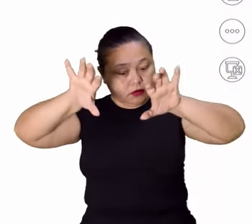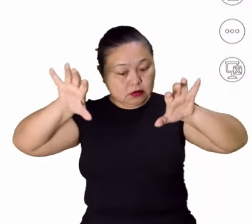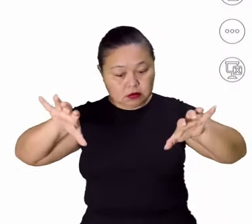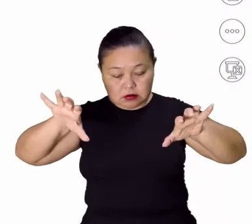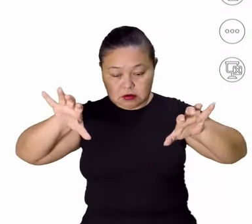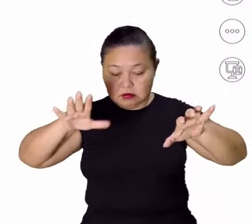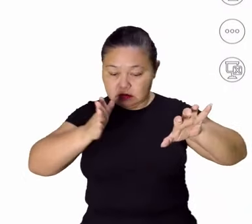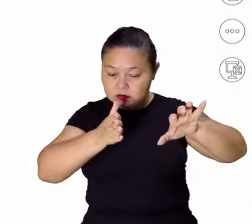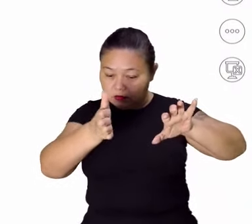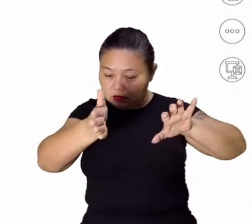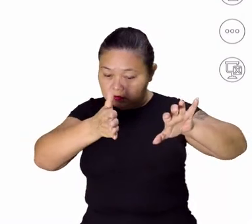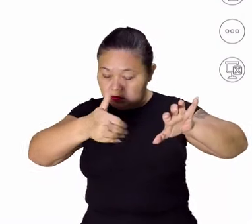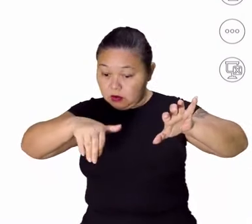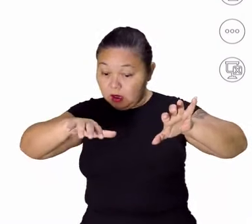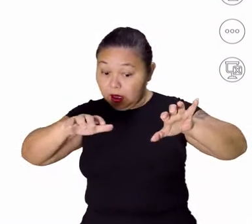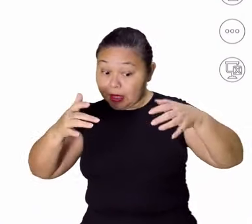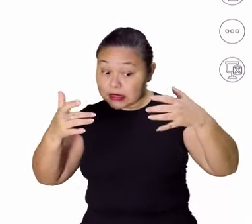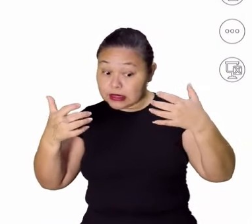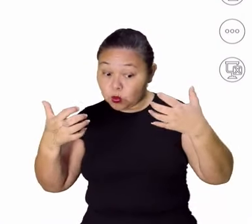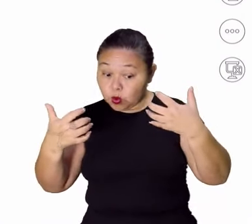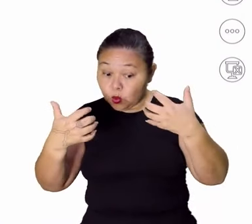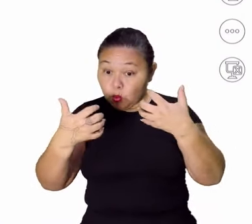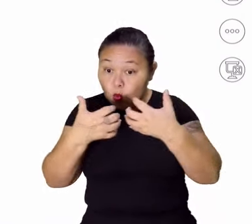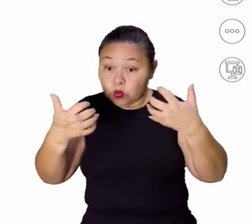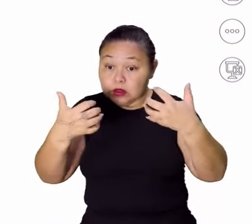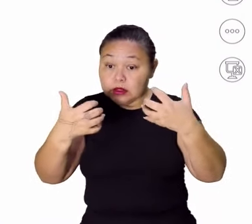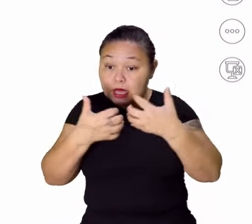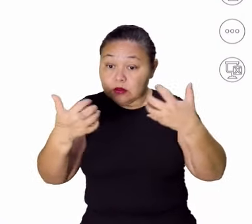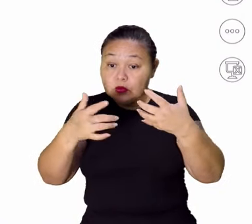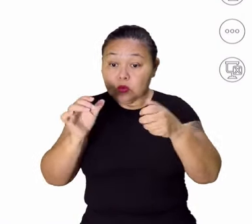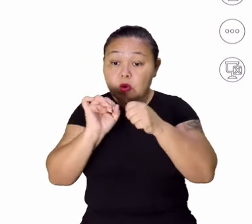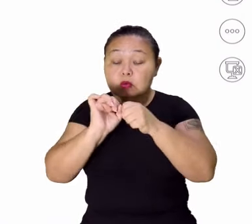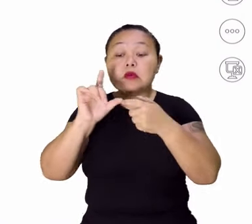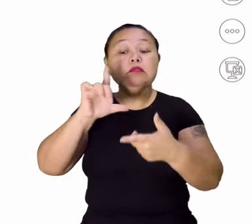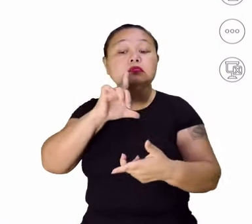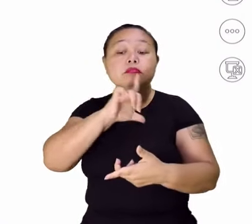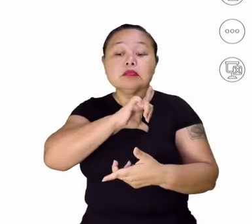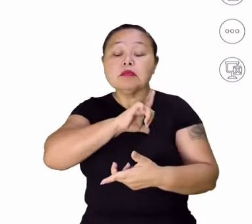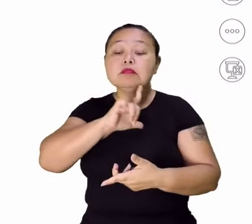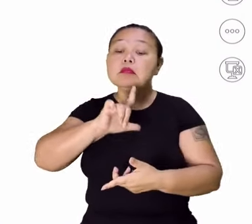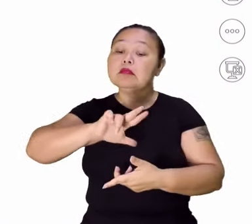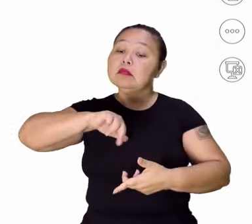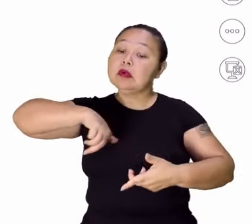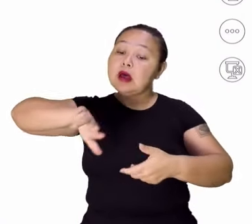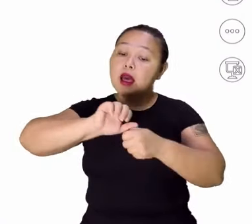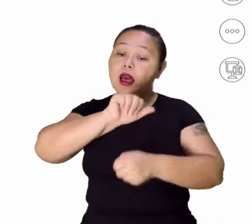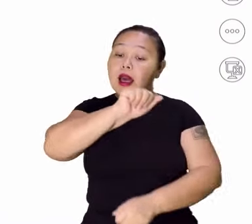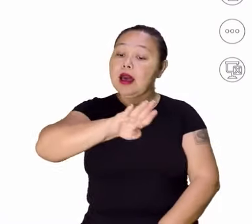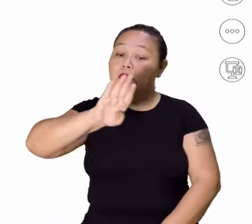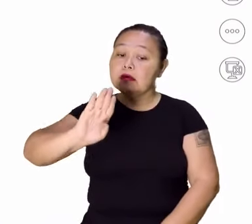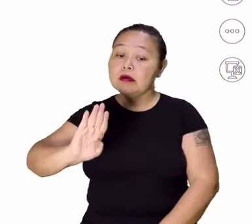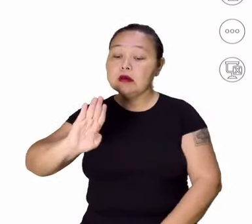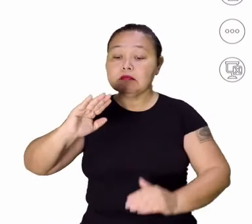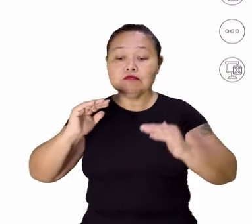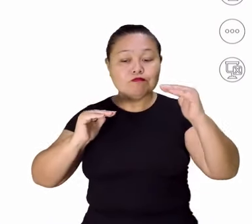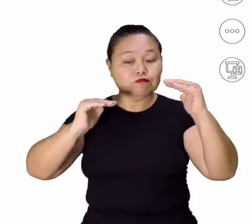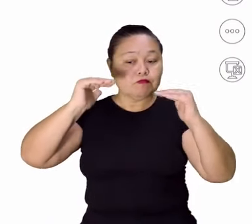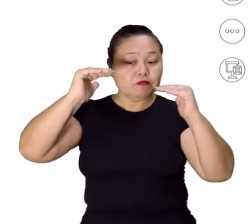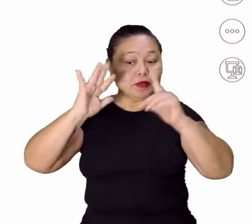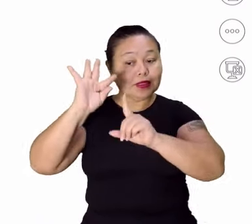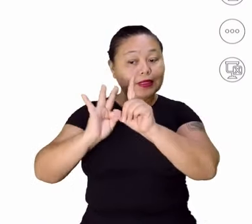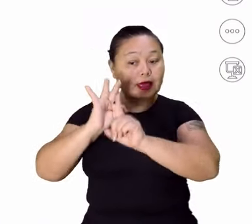isolante, mas eles estão em contato através ali de um condutor, então eu posso falar que o A e B também estão em equilíbrio